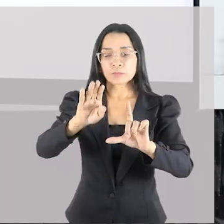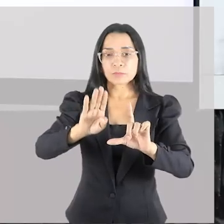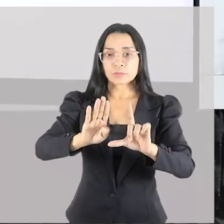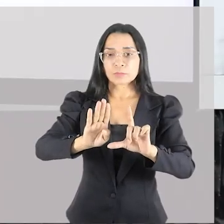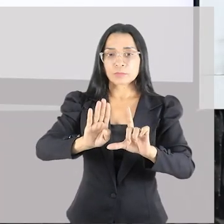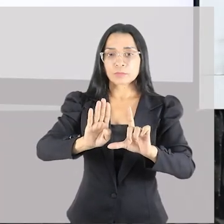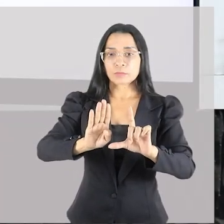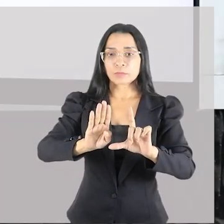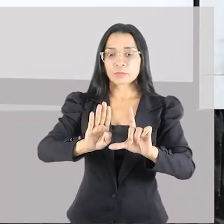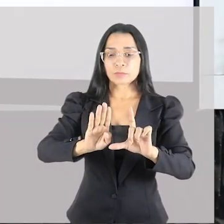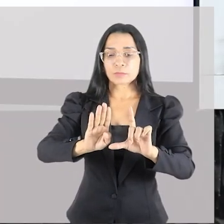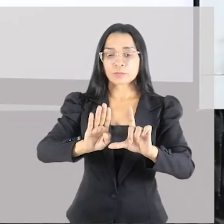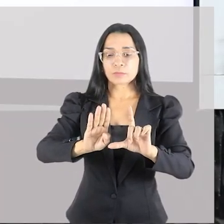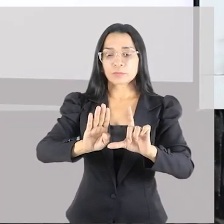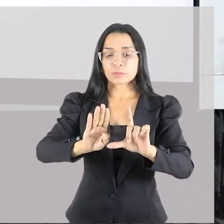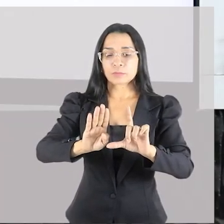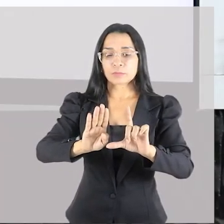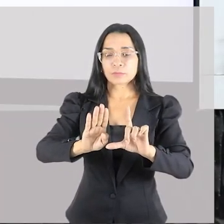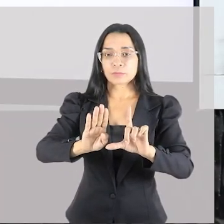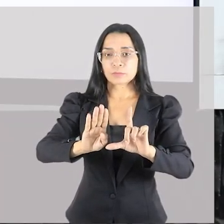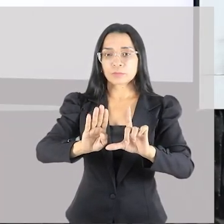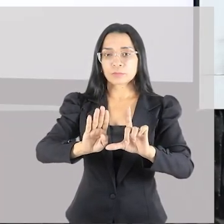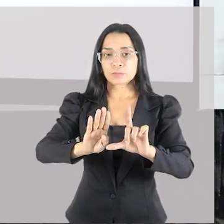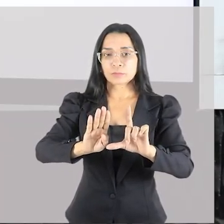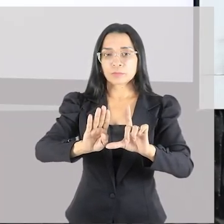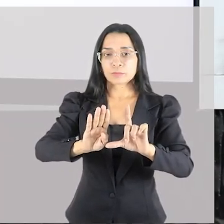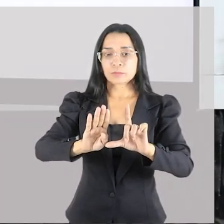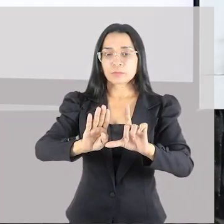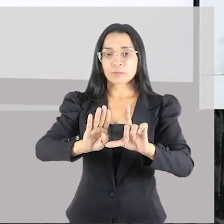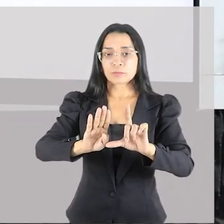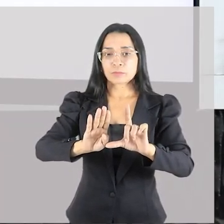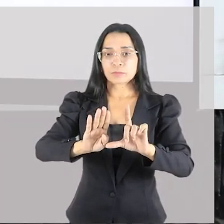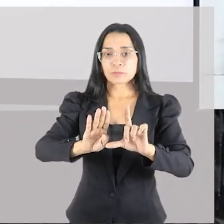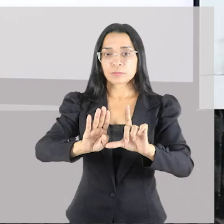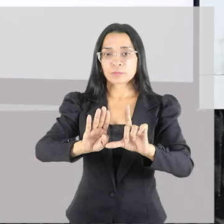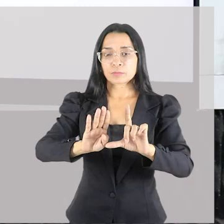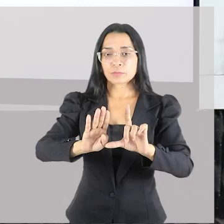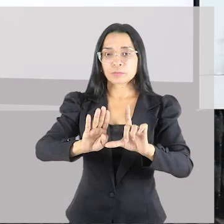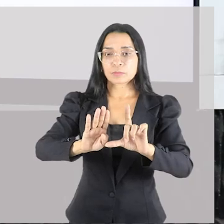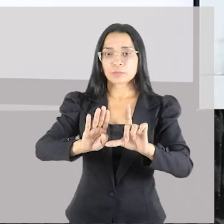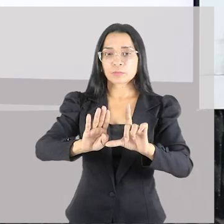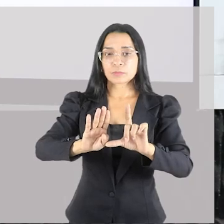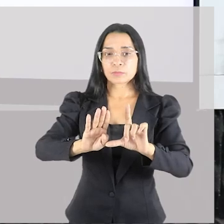rejeição aos portugueses brancos, que significava a rejeição à opressão